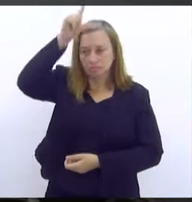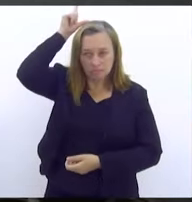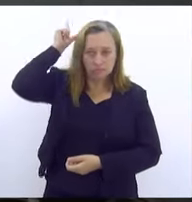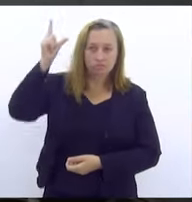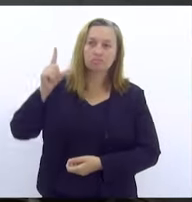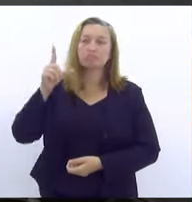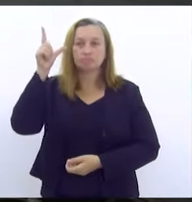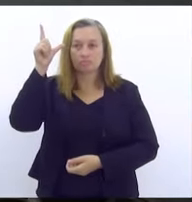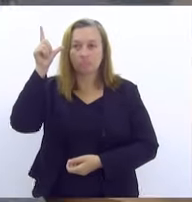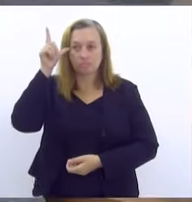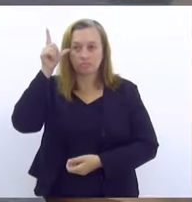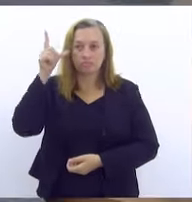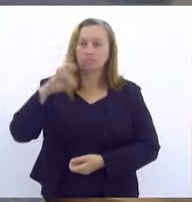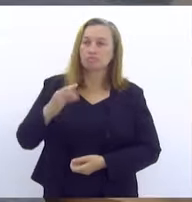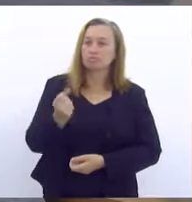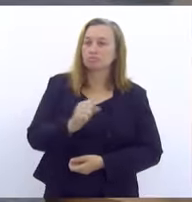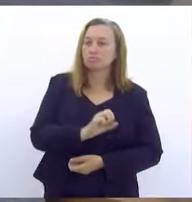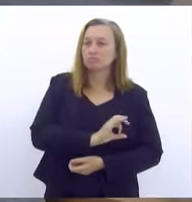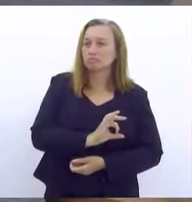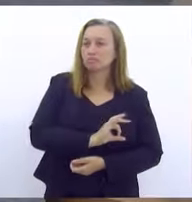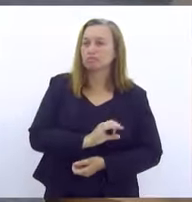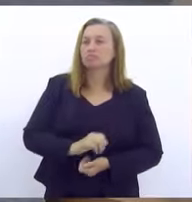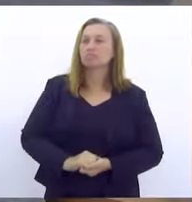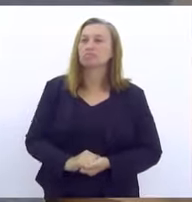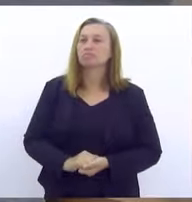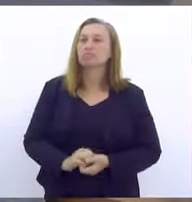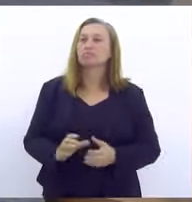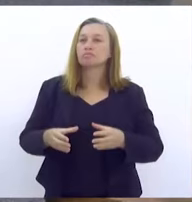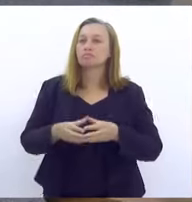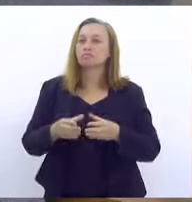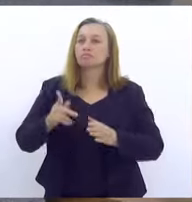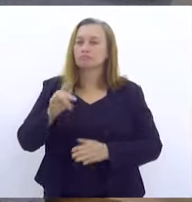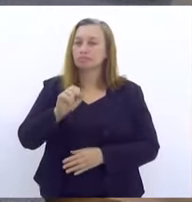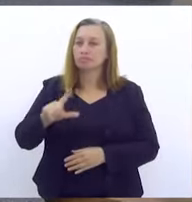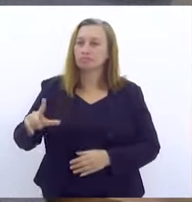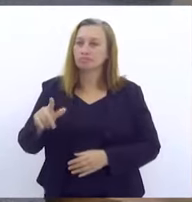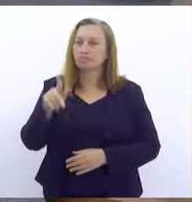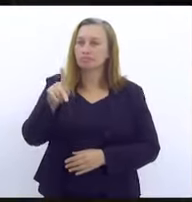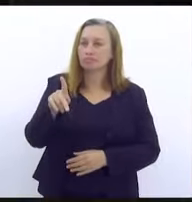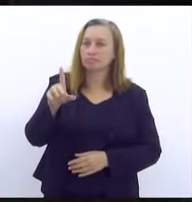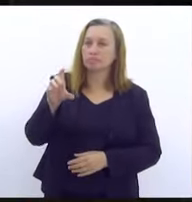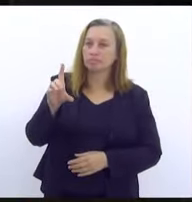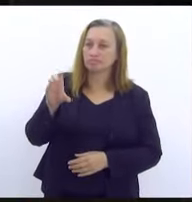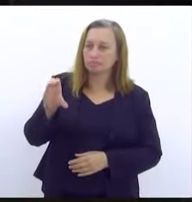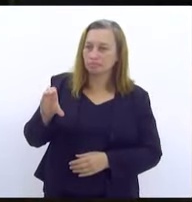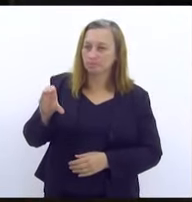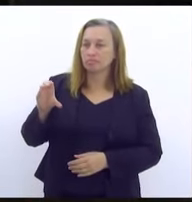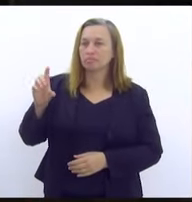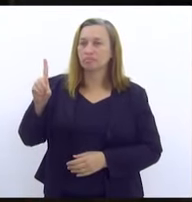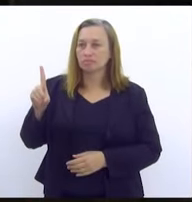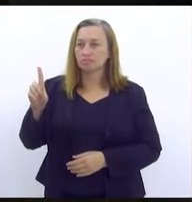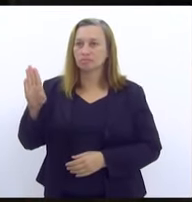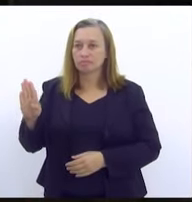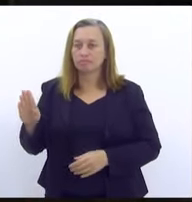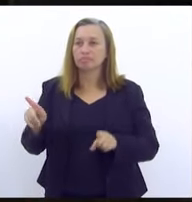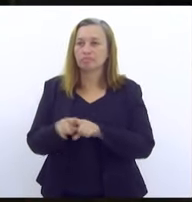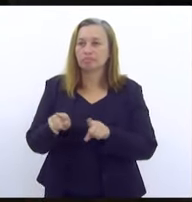contrário. Deputada Marta Rocha, deputada mensagens. Lucinha, bancada do PSOL, PCdoB e bancada do